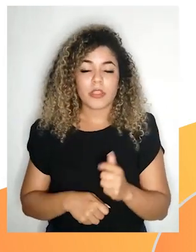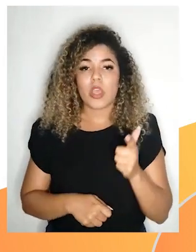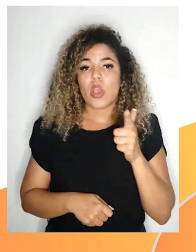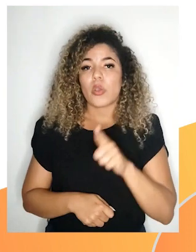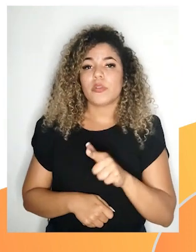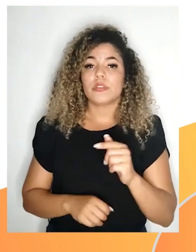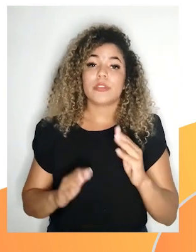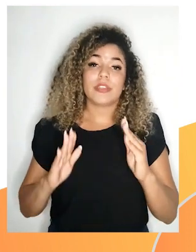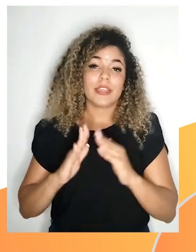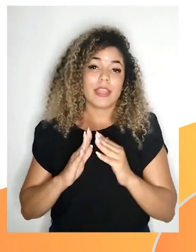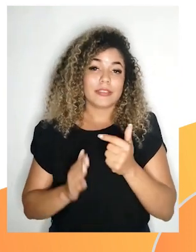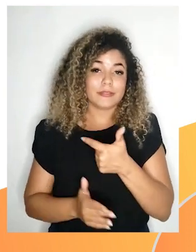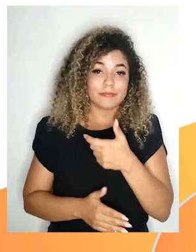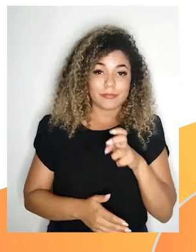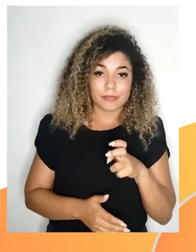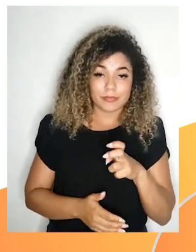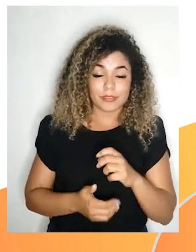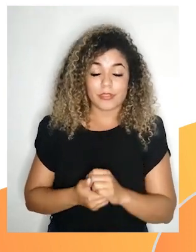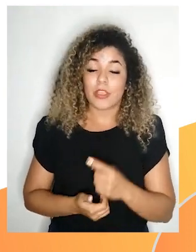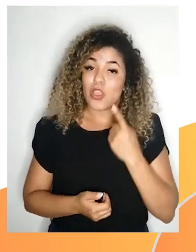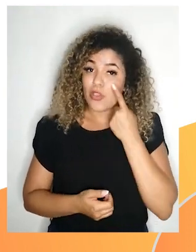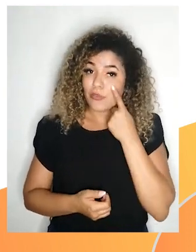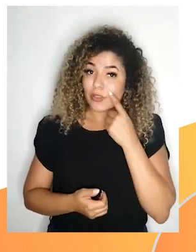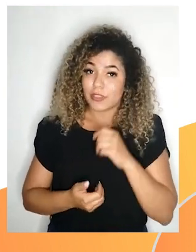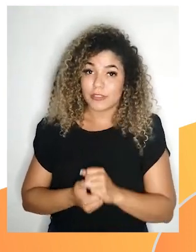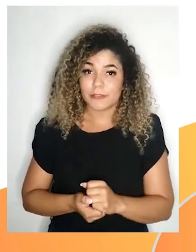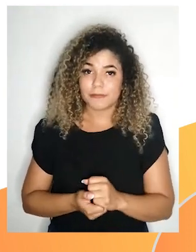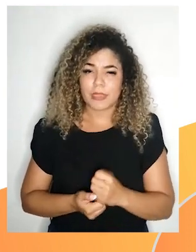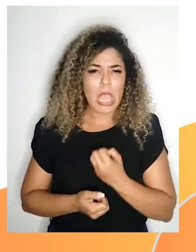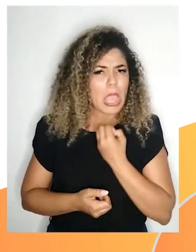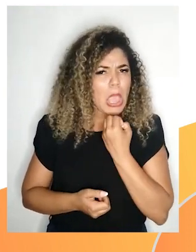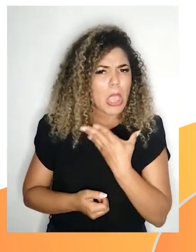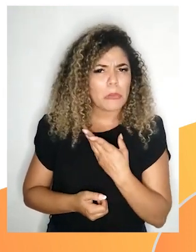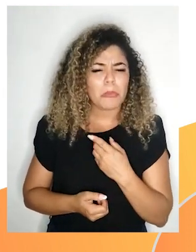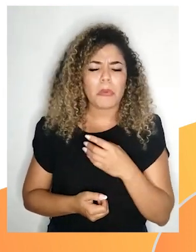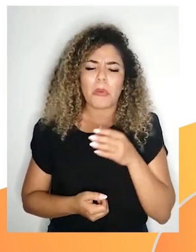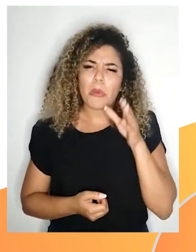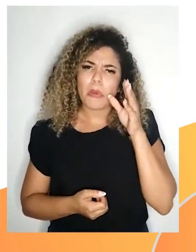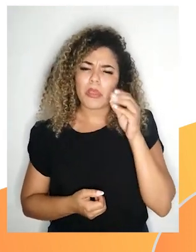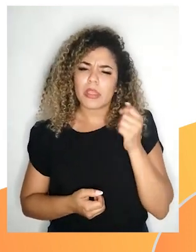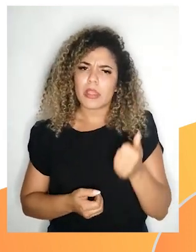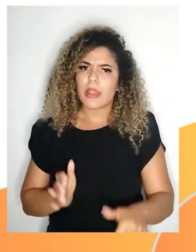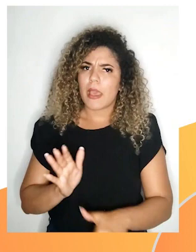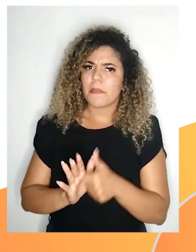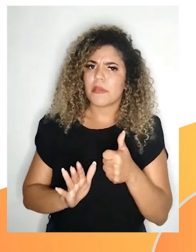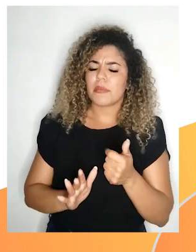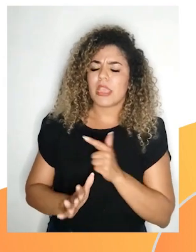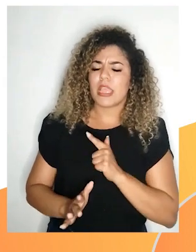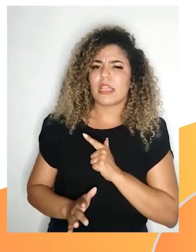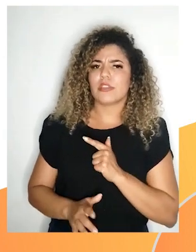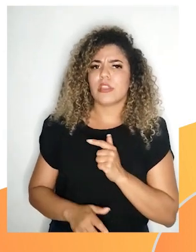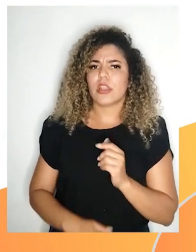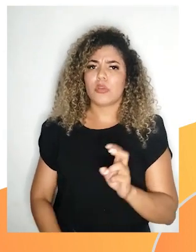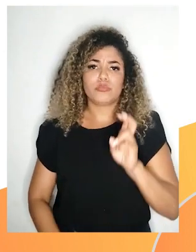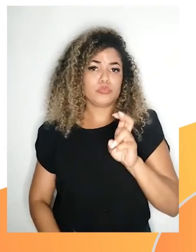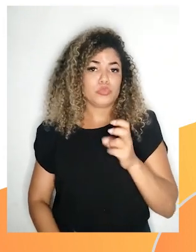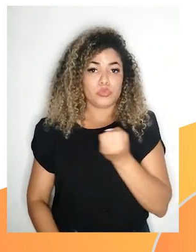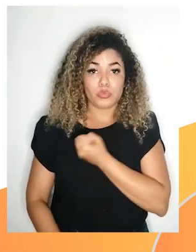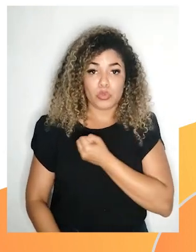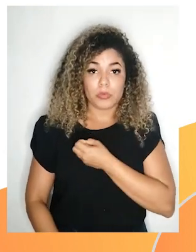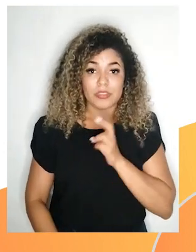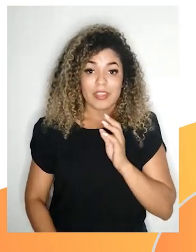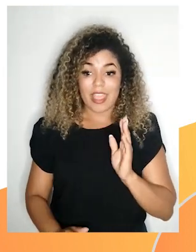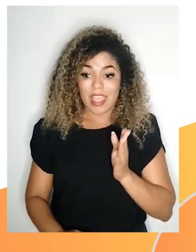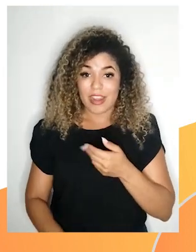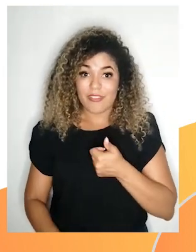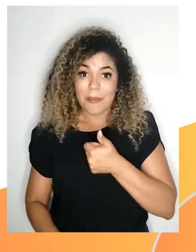casa 25. Então, olha só, é interessante na primeira jogada ele tirar logo o número 5, porque aí ele vai para a